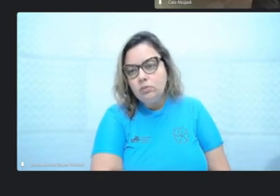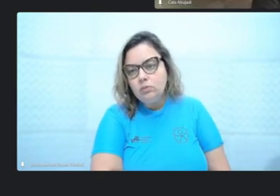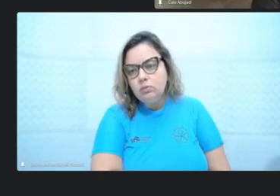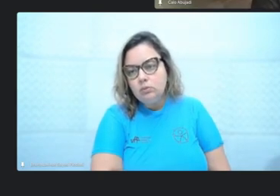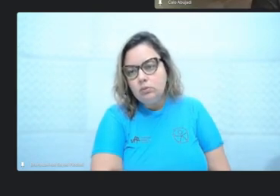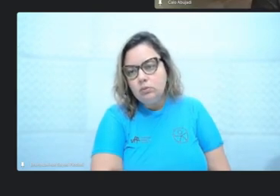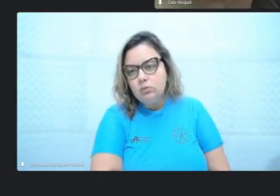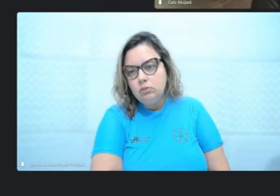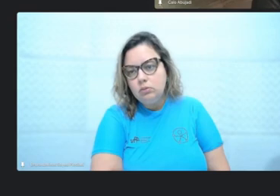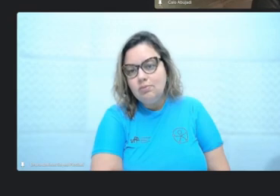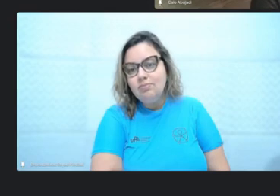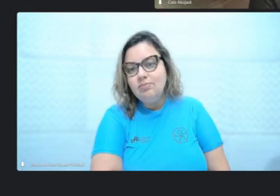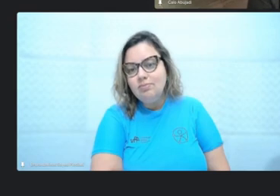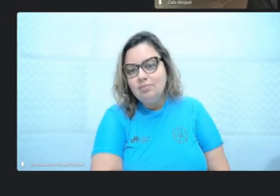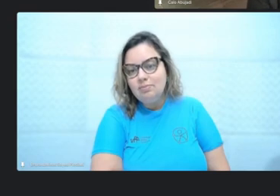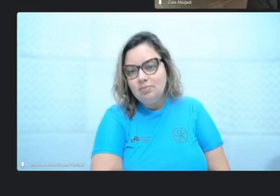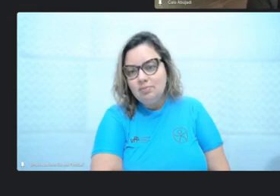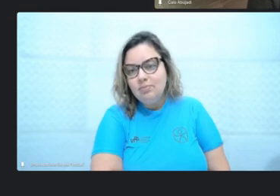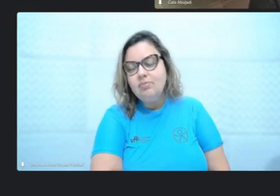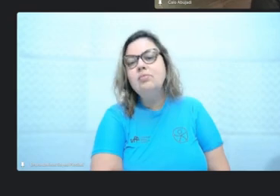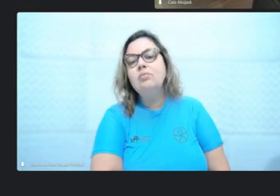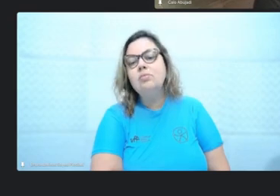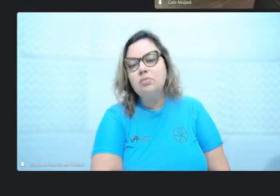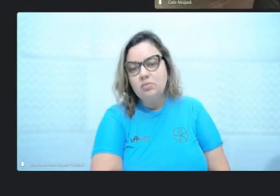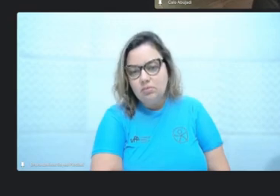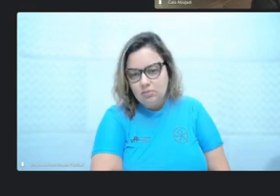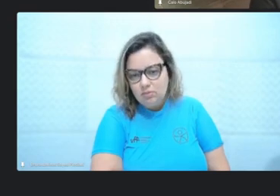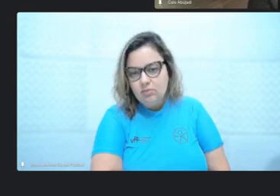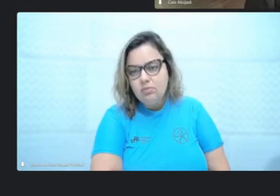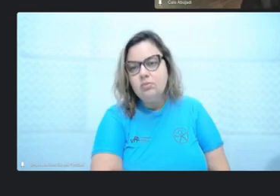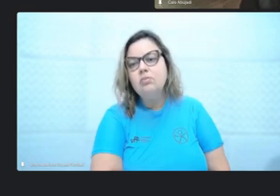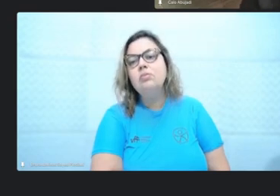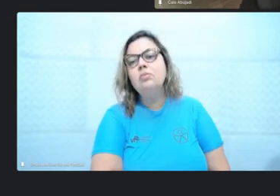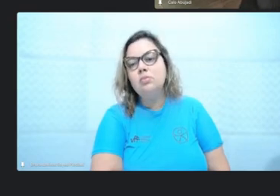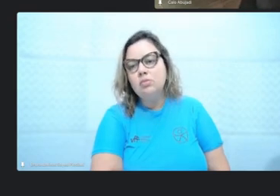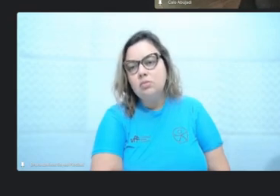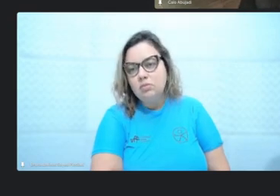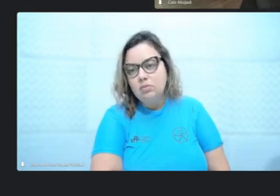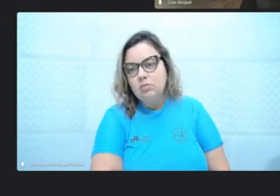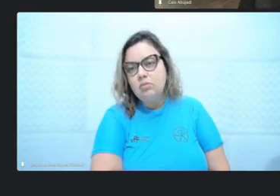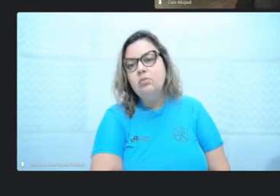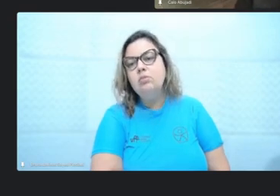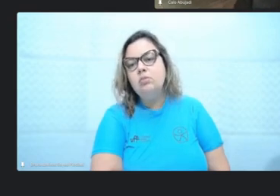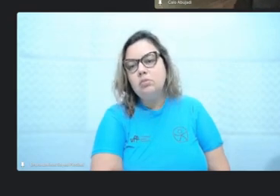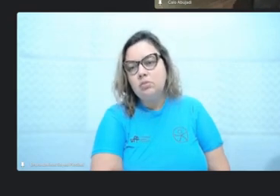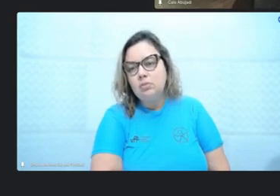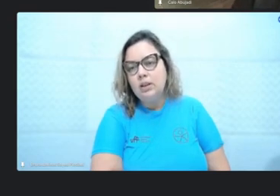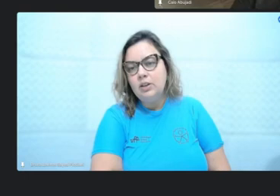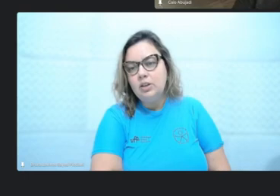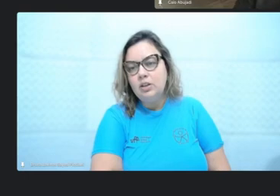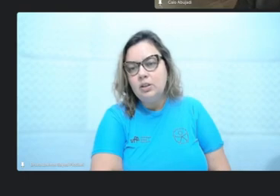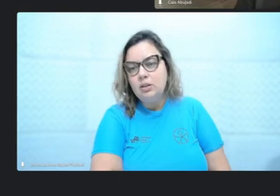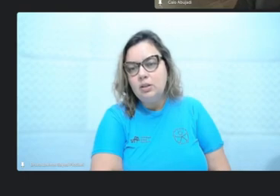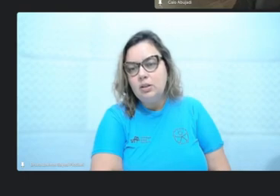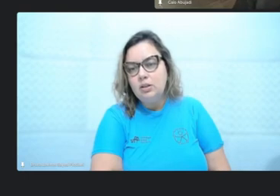de 1 para 1, e não de 4 para 1, ou de 2 para 1, e não de 4 para 1. Tá? Então, Entendi. essa é a novidade